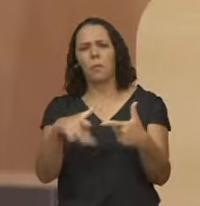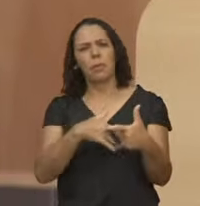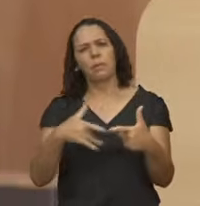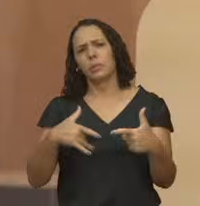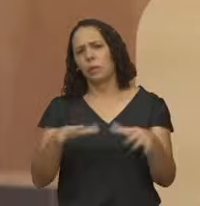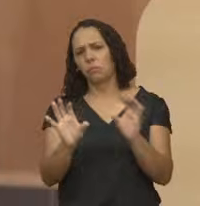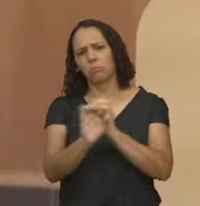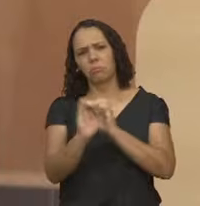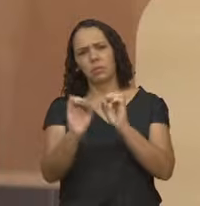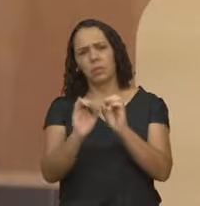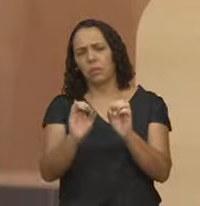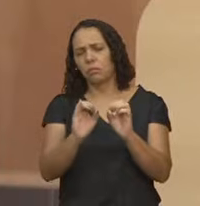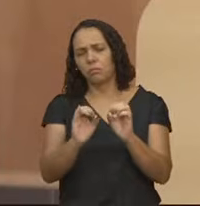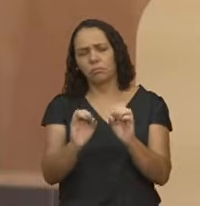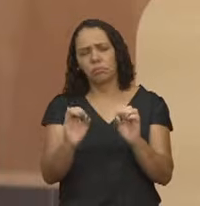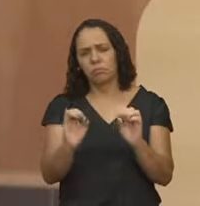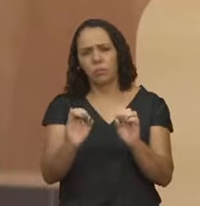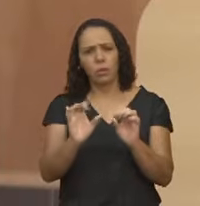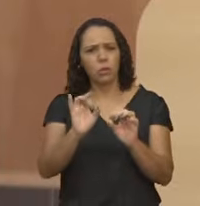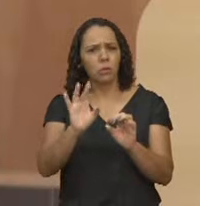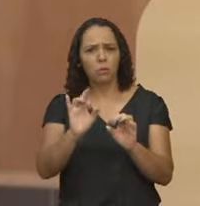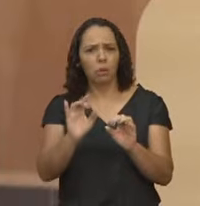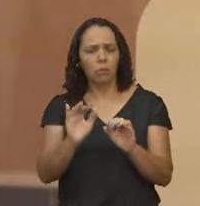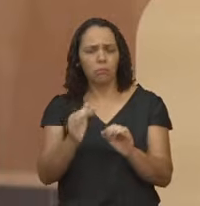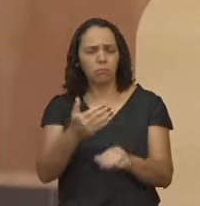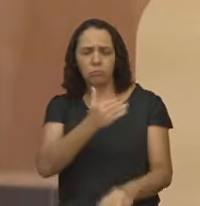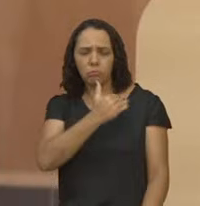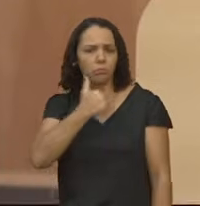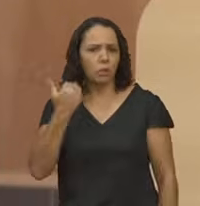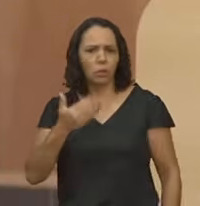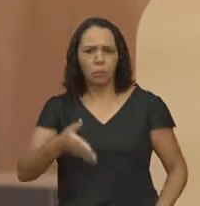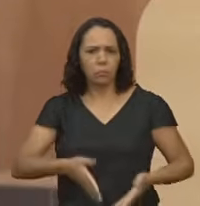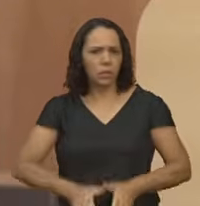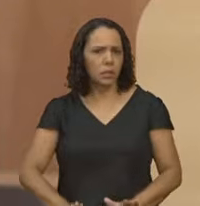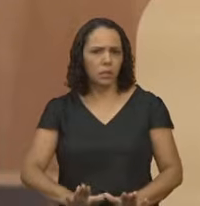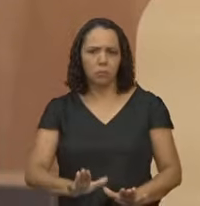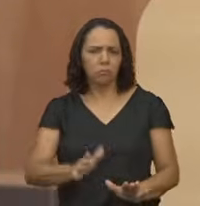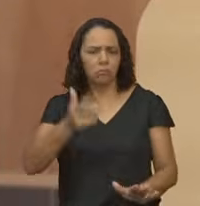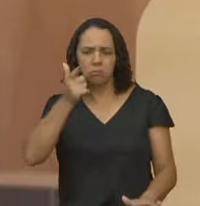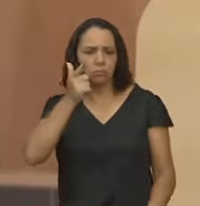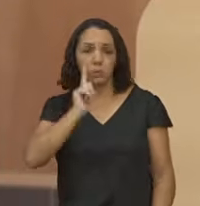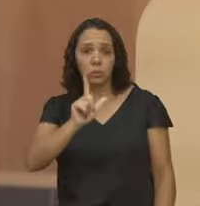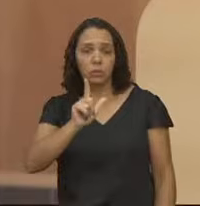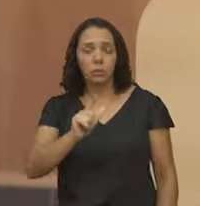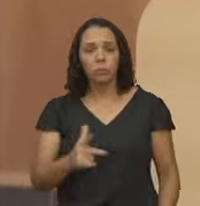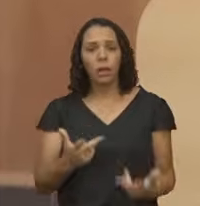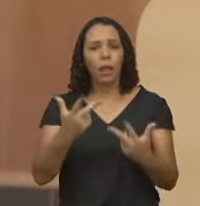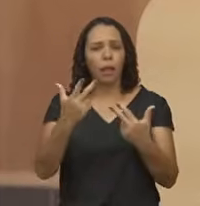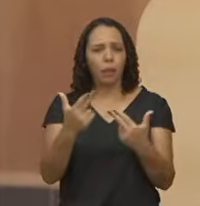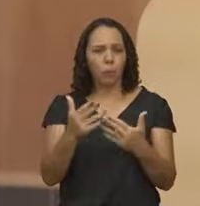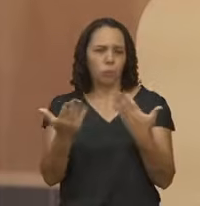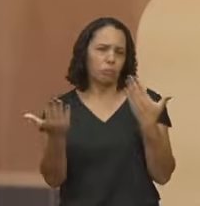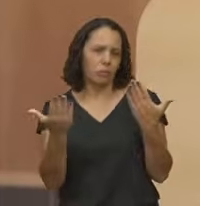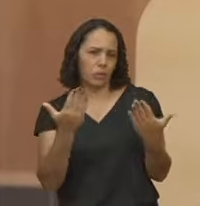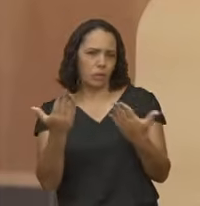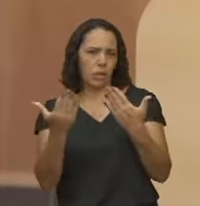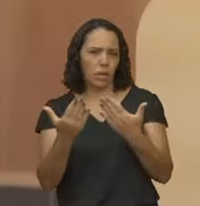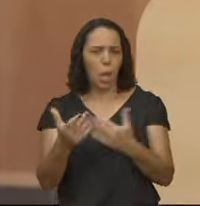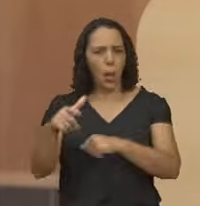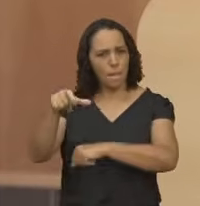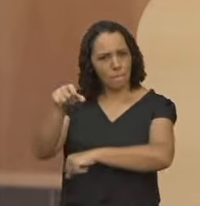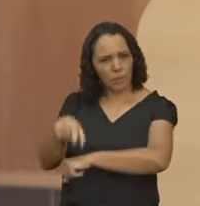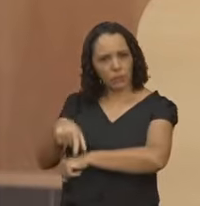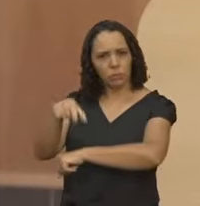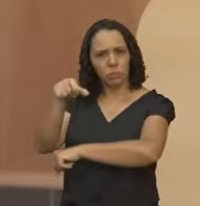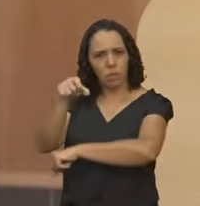por questões da natureza. Assim como uma plantinha que a gente, se plantar 10 mudinhas,